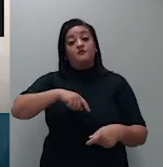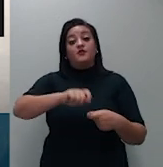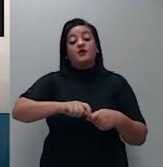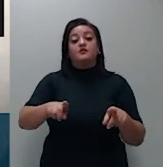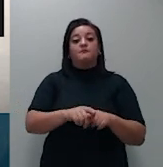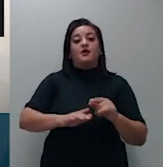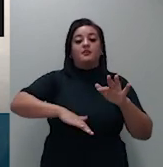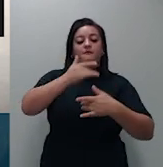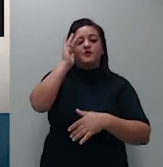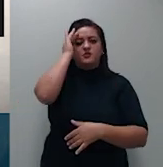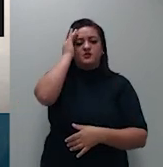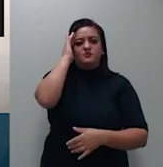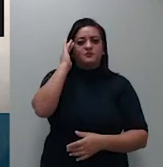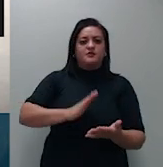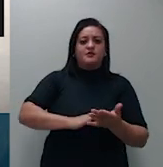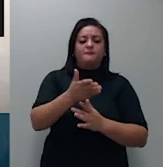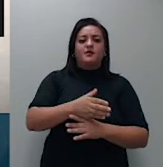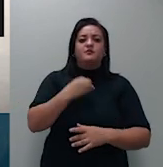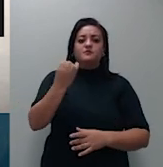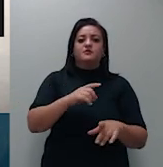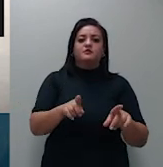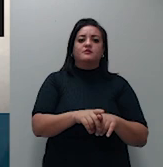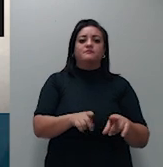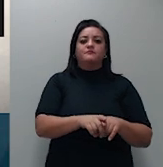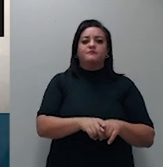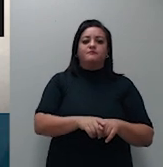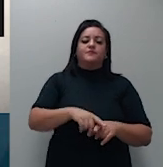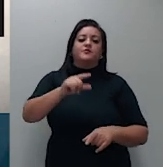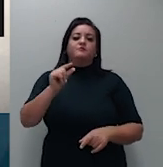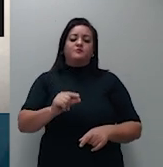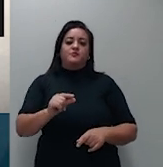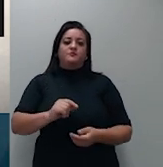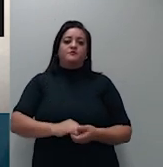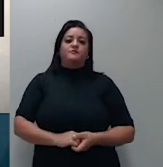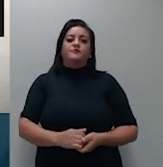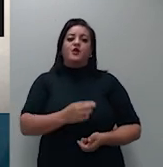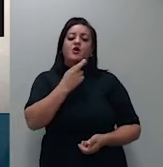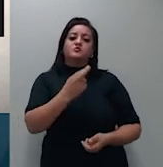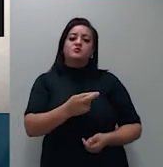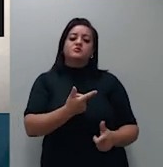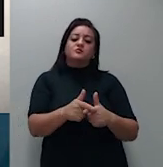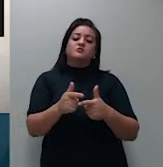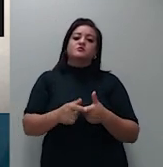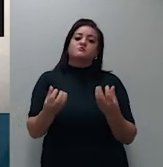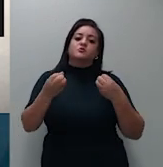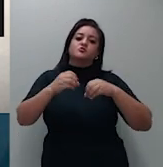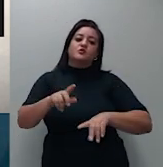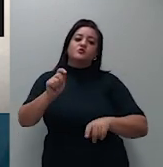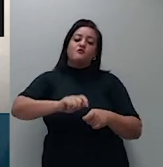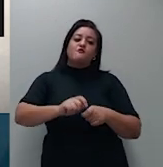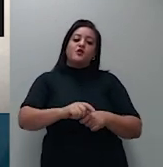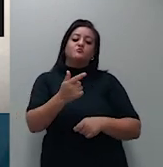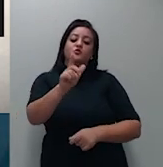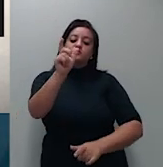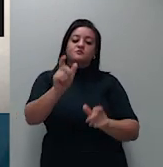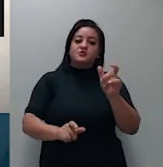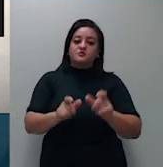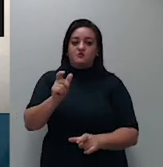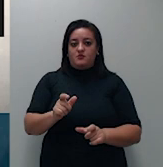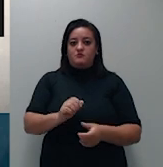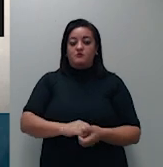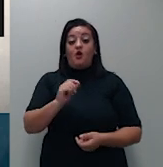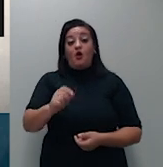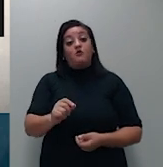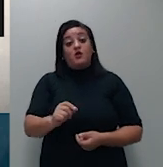da estado minimizariam os efeitos do ato danoso praticado por terceiro que era seu